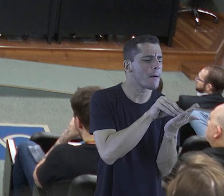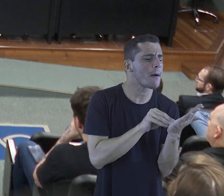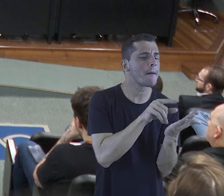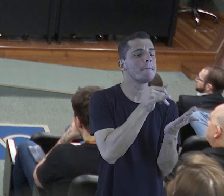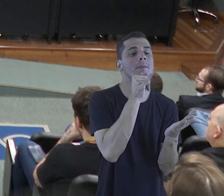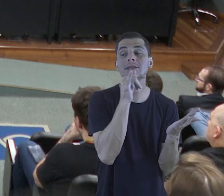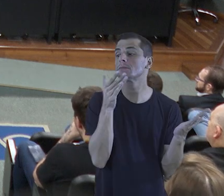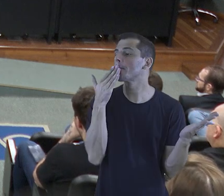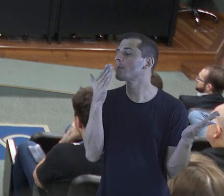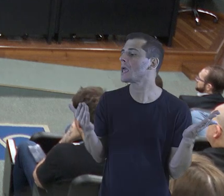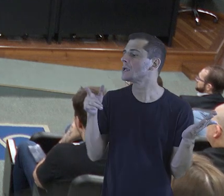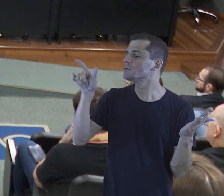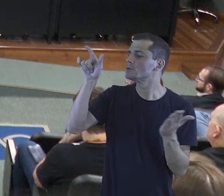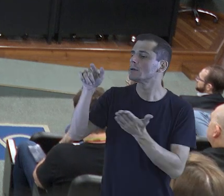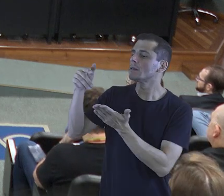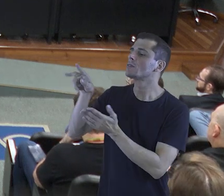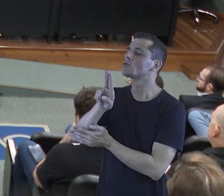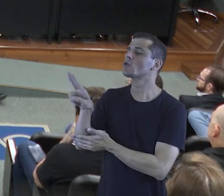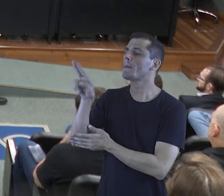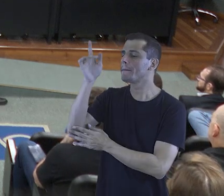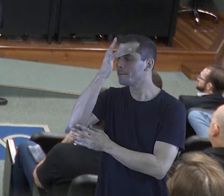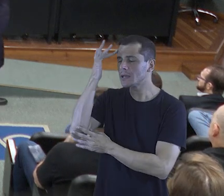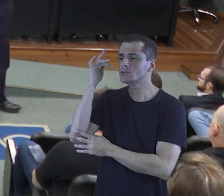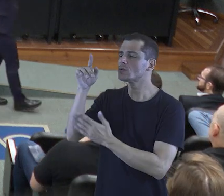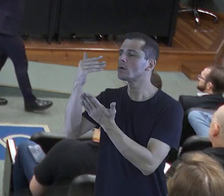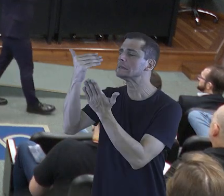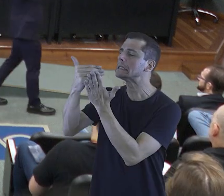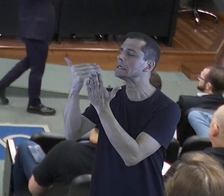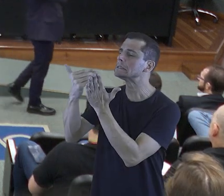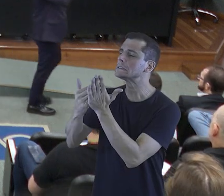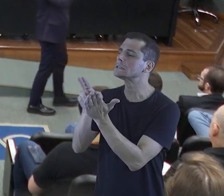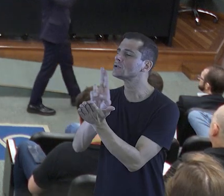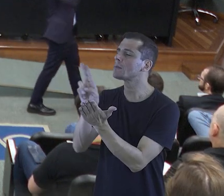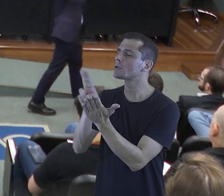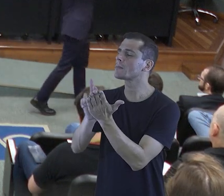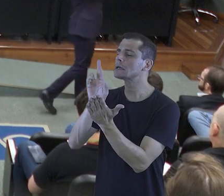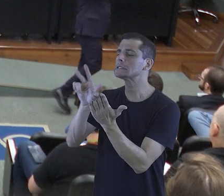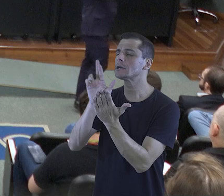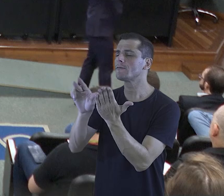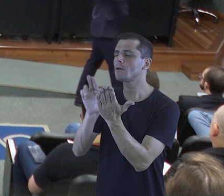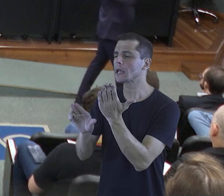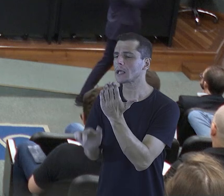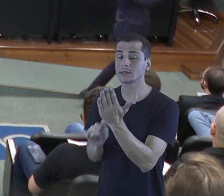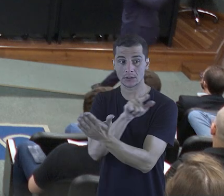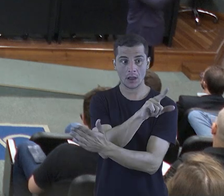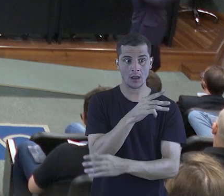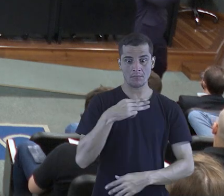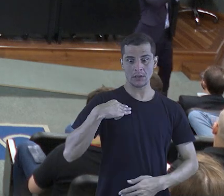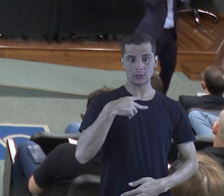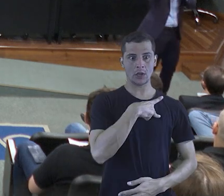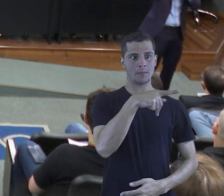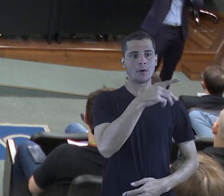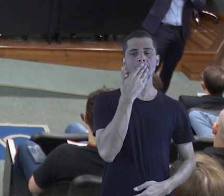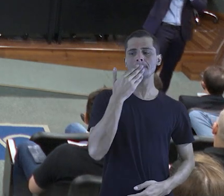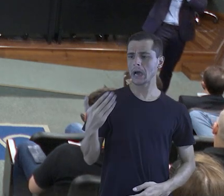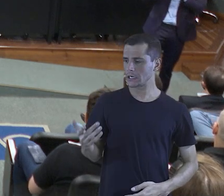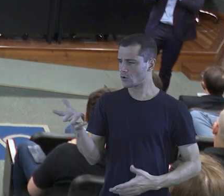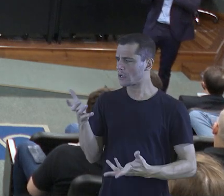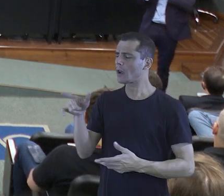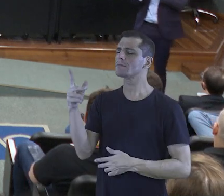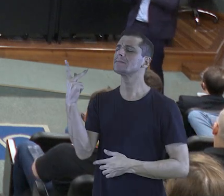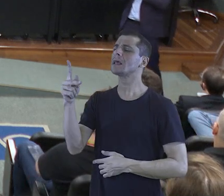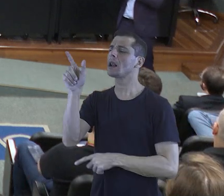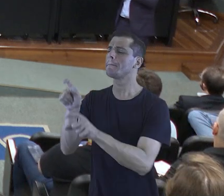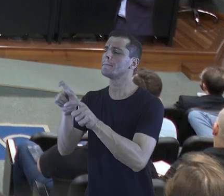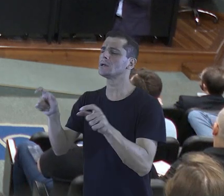gabinete do deputado X, pedindo uma lista de não sei o quê, com alguns nomes de pessoas para uma fiscalização